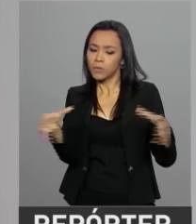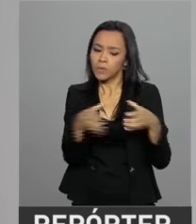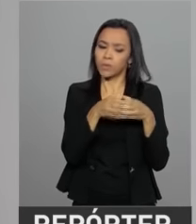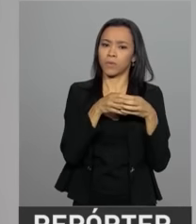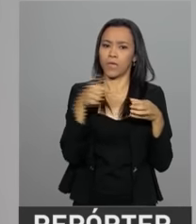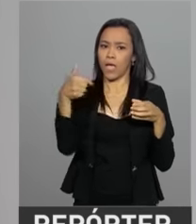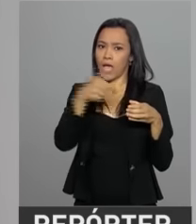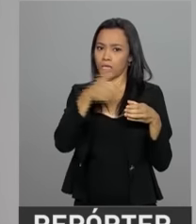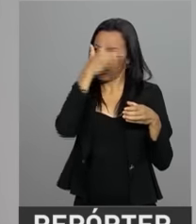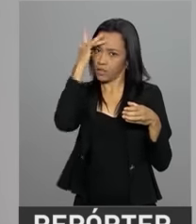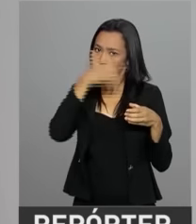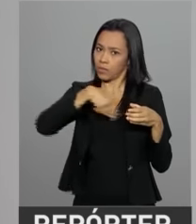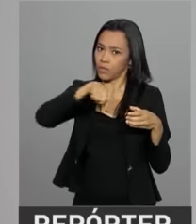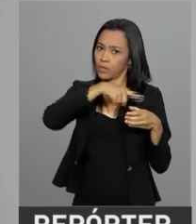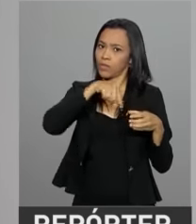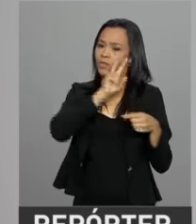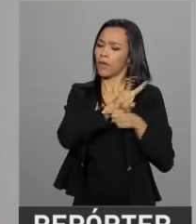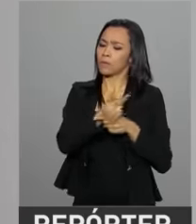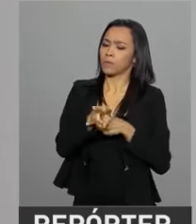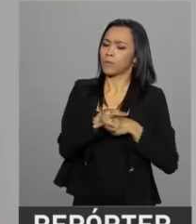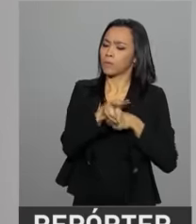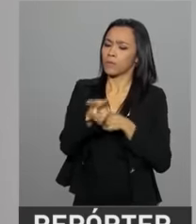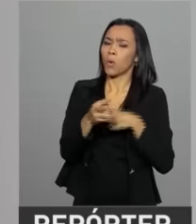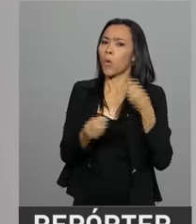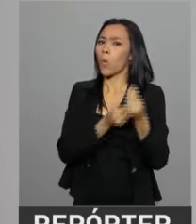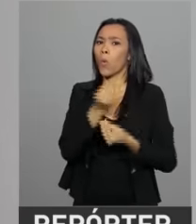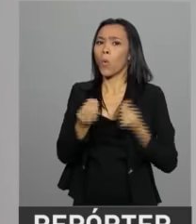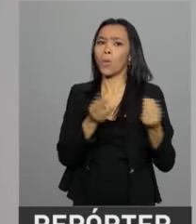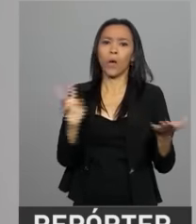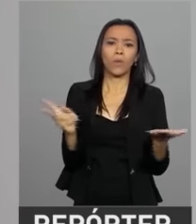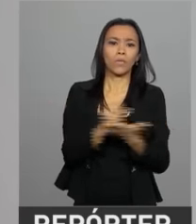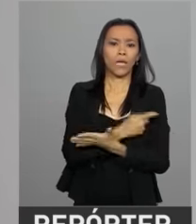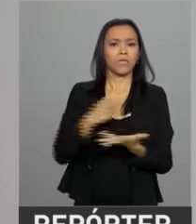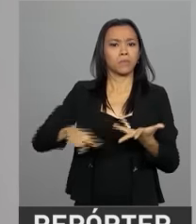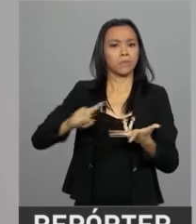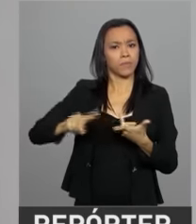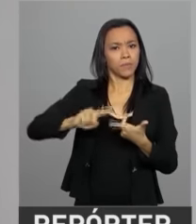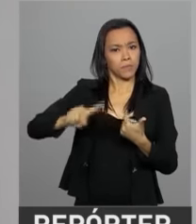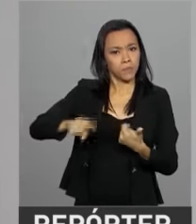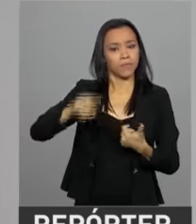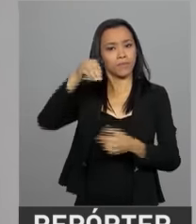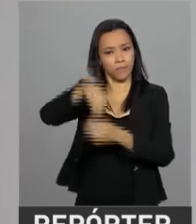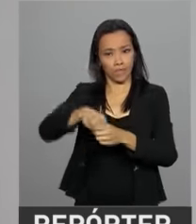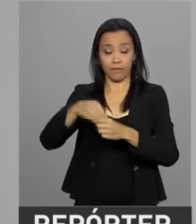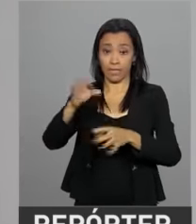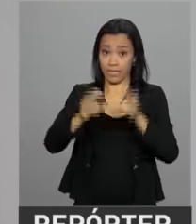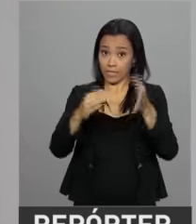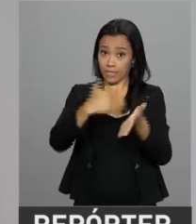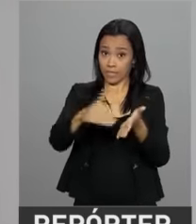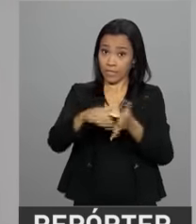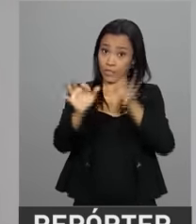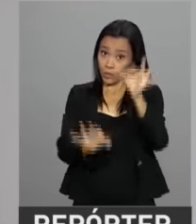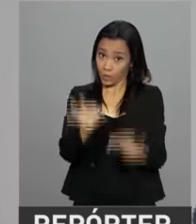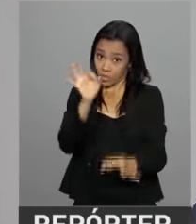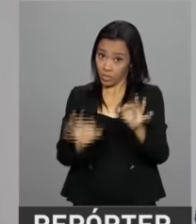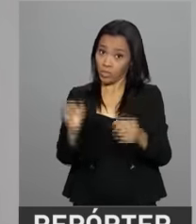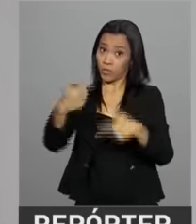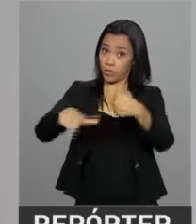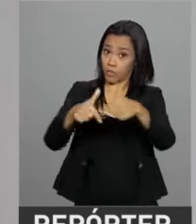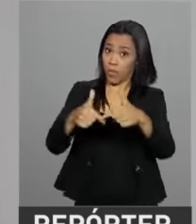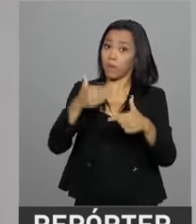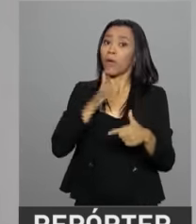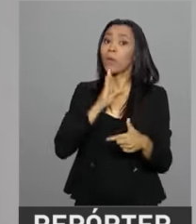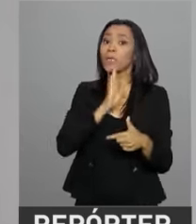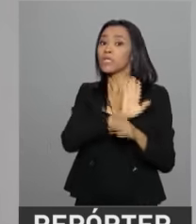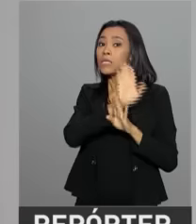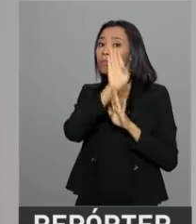vão acompanhar como funciona isso na nossa Secretaria Nacional de Justiça, para verificar que é um grande avanço. E o